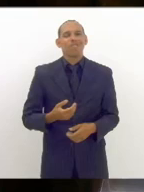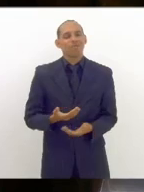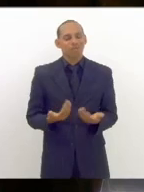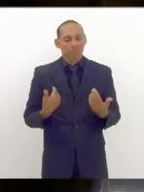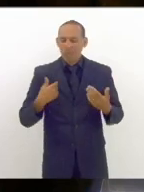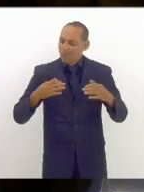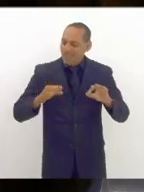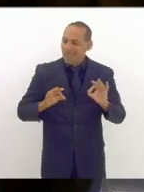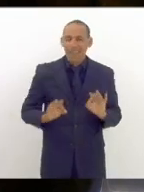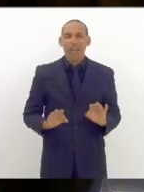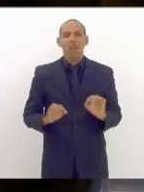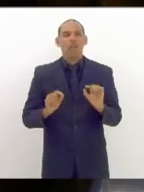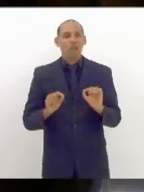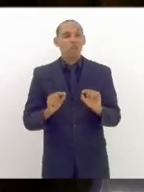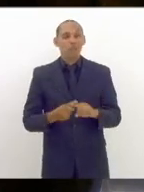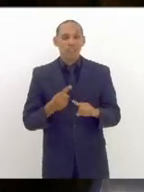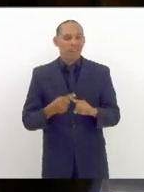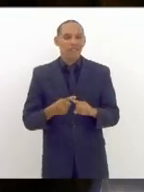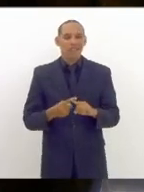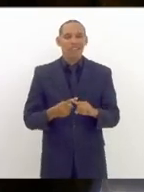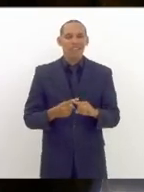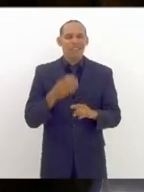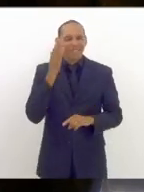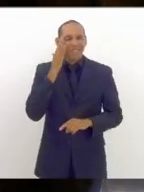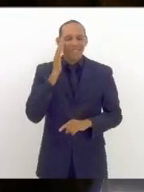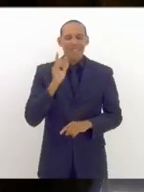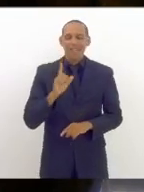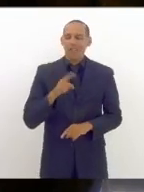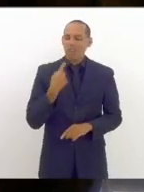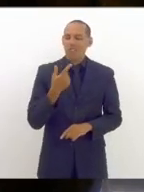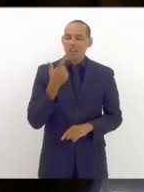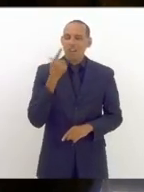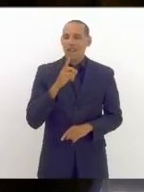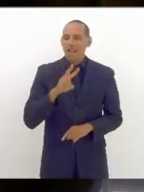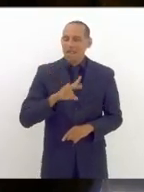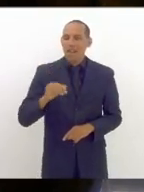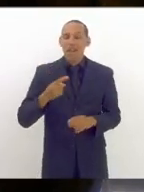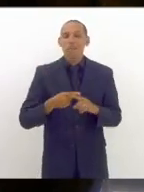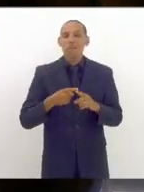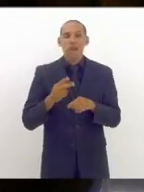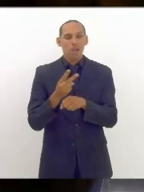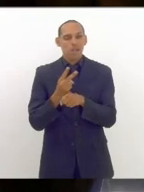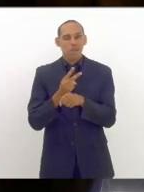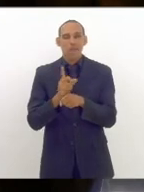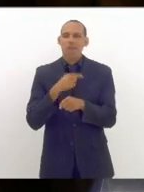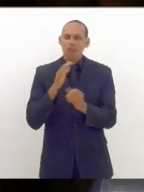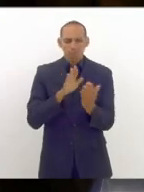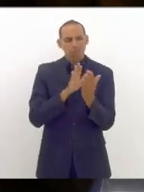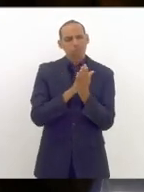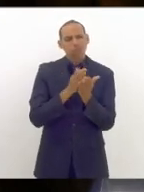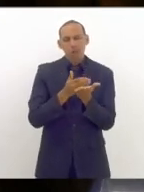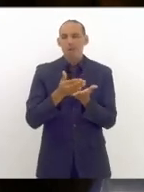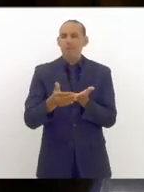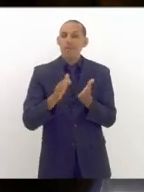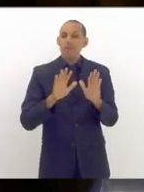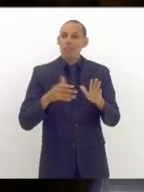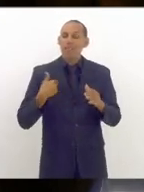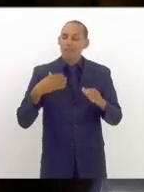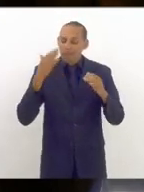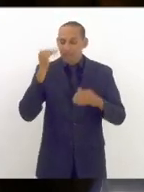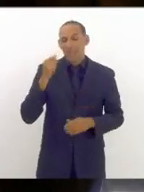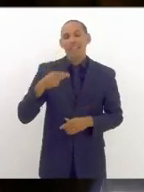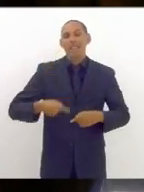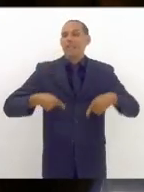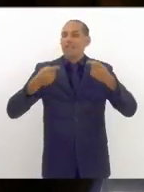tenho certeza que vamos, porque já iniciamos nesses últimos 2 anos o enfrentamento delas. Mas eu queria deixar aqui, reconhecendo que os desafios